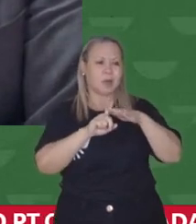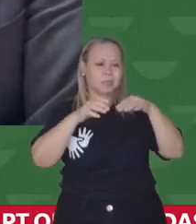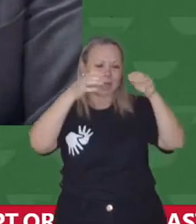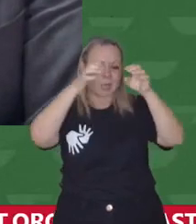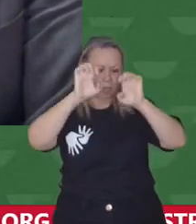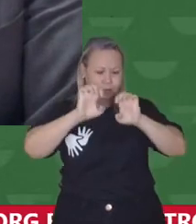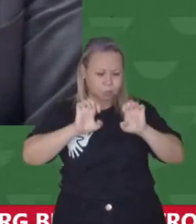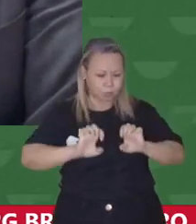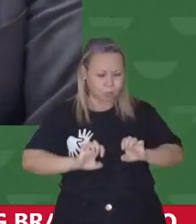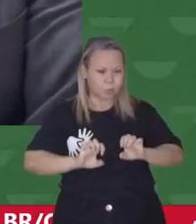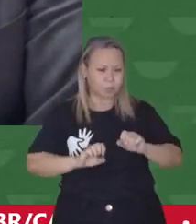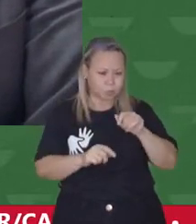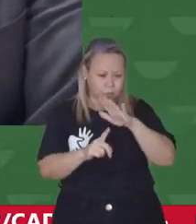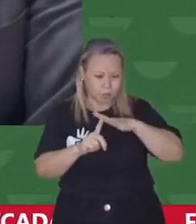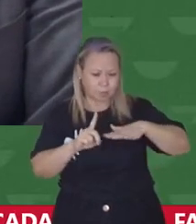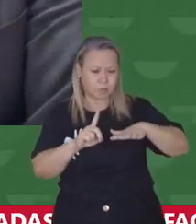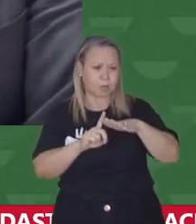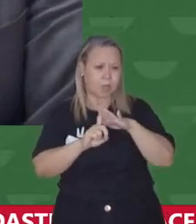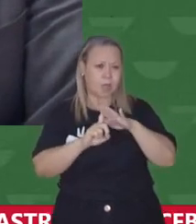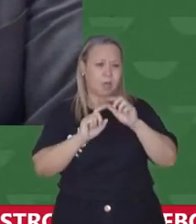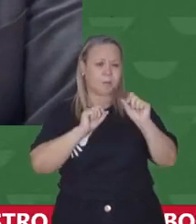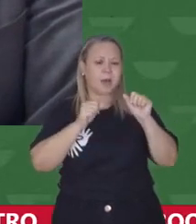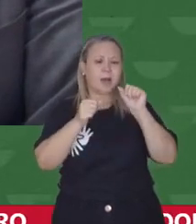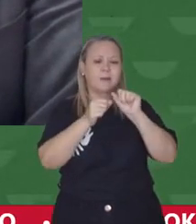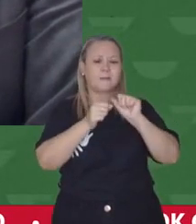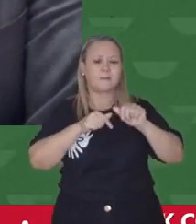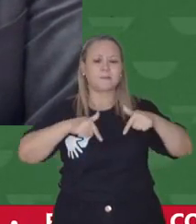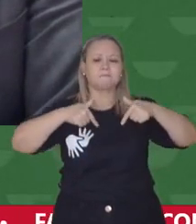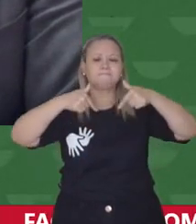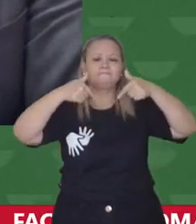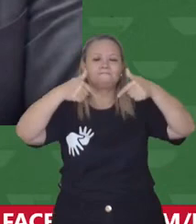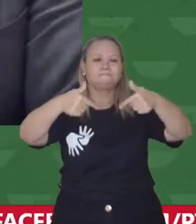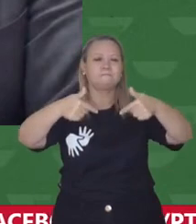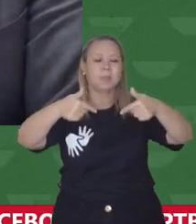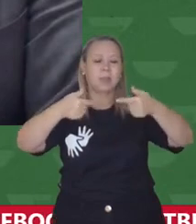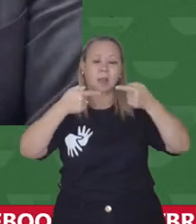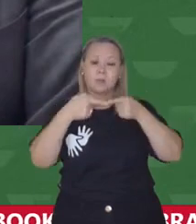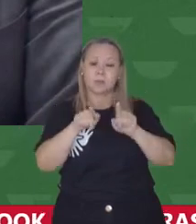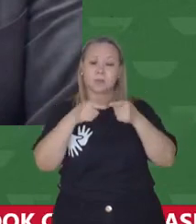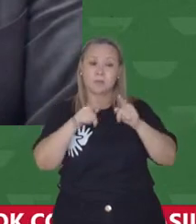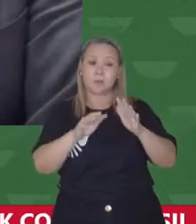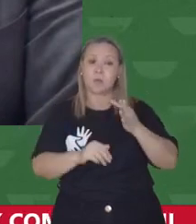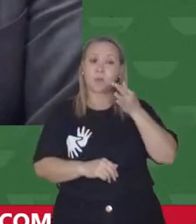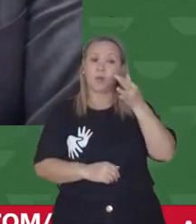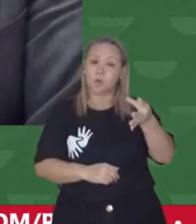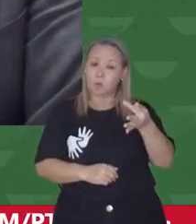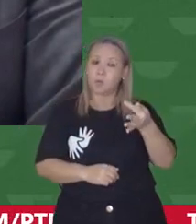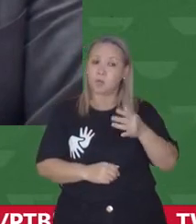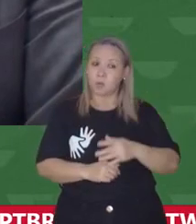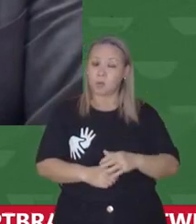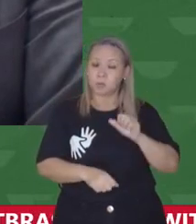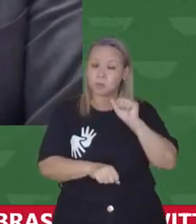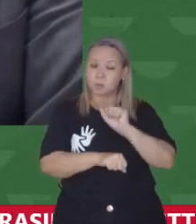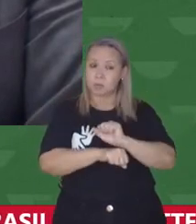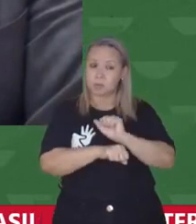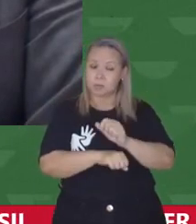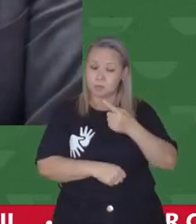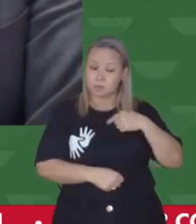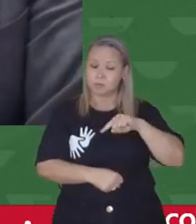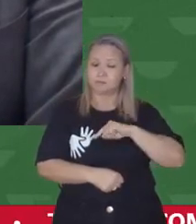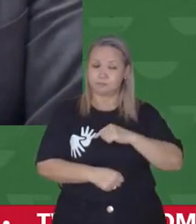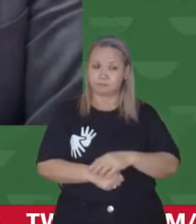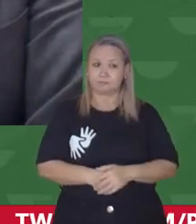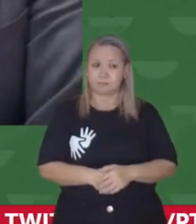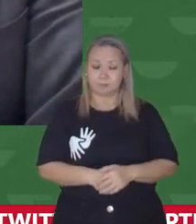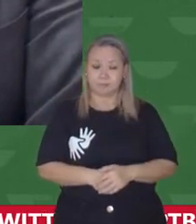da sociedade, para fazer frente aos desafios que o futuro nos reserva. Não à toa,